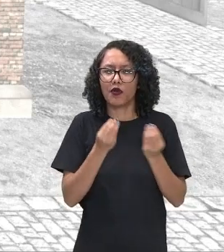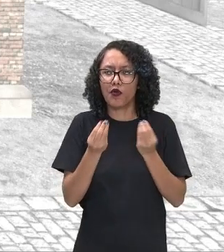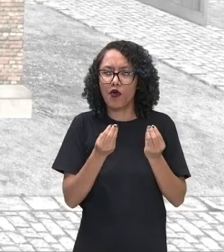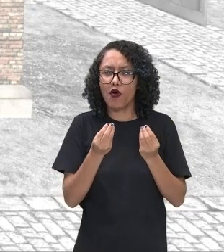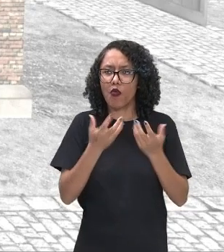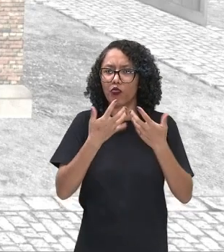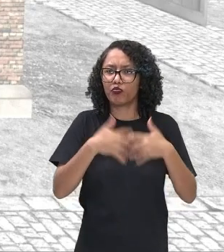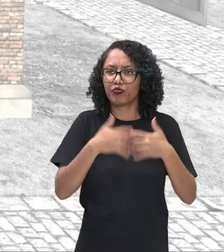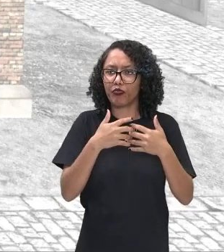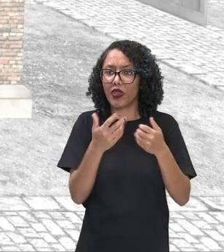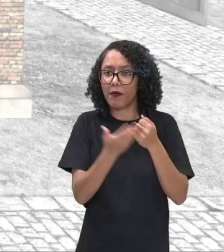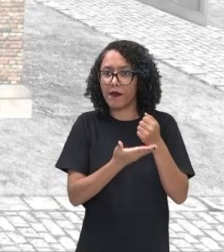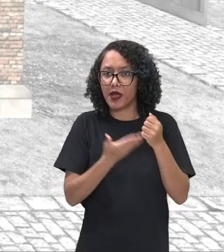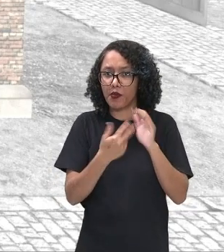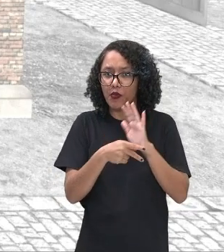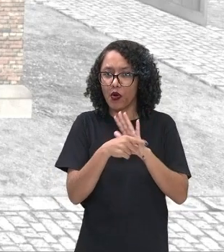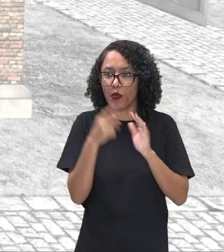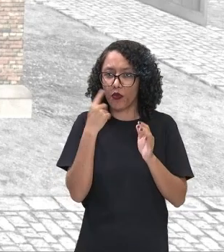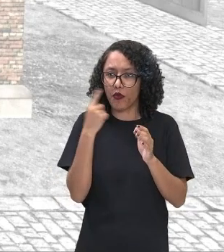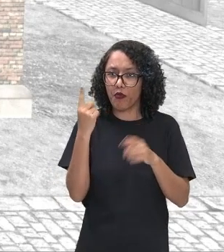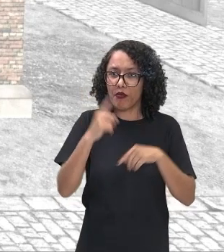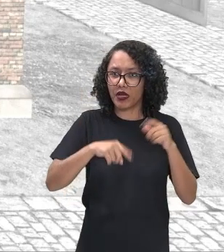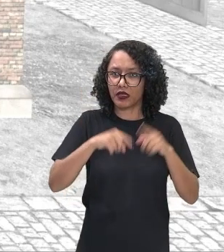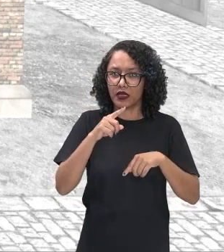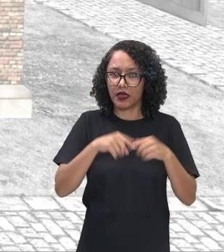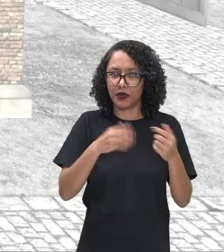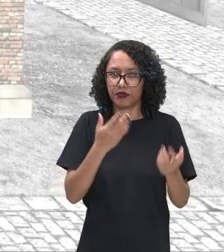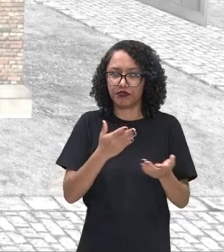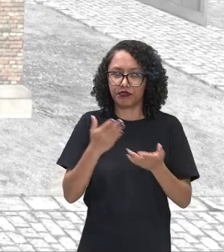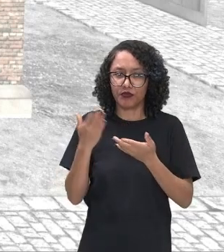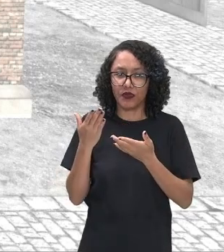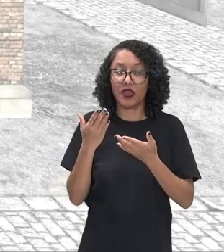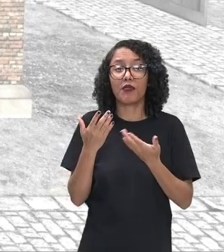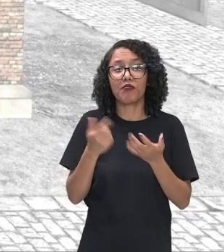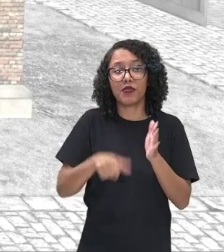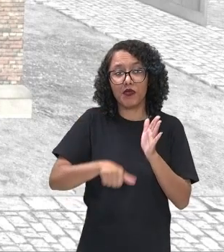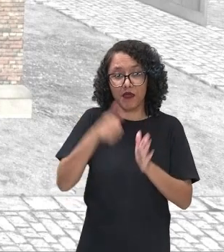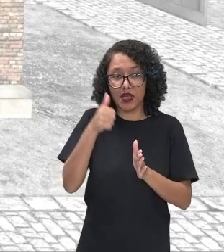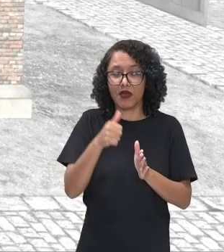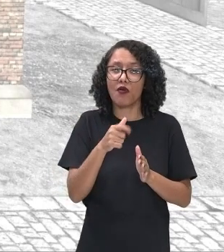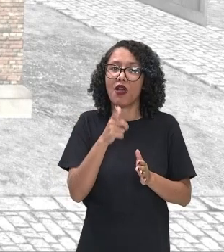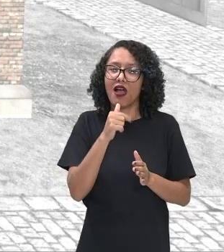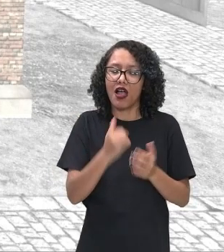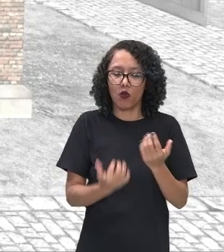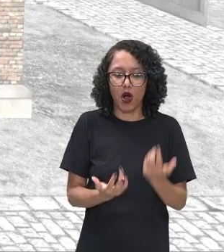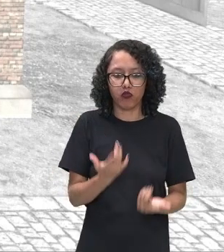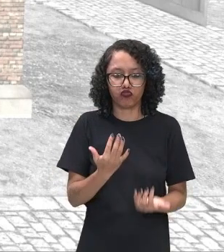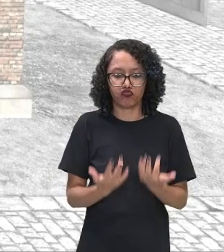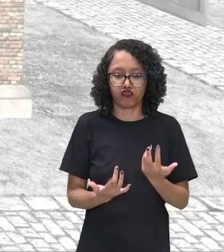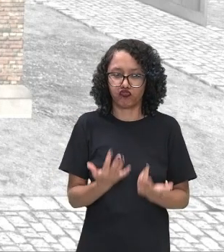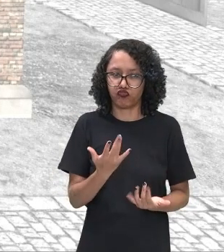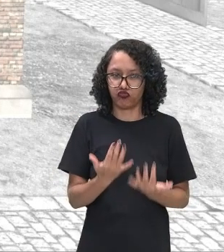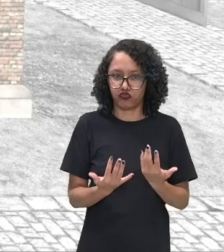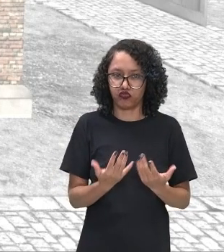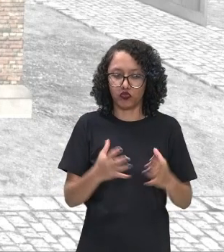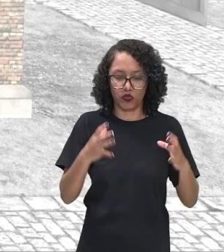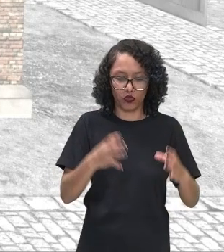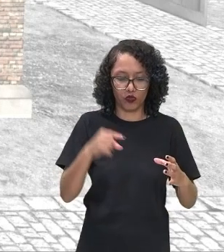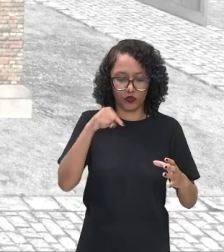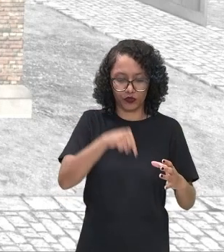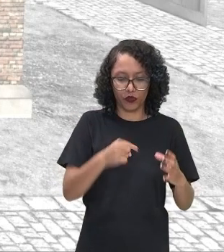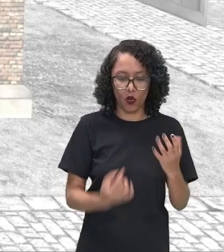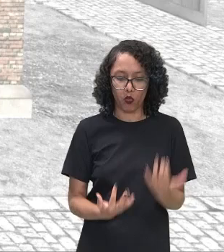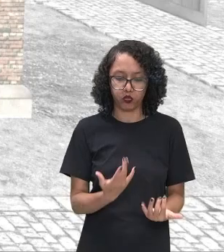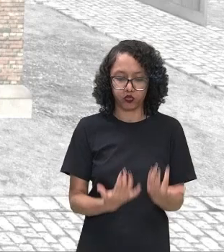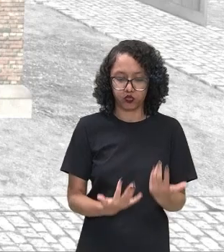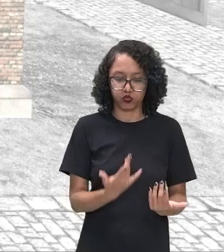de uma máquina a vapor. 1. O aquecimento da água. A água é aquecida em uma caldeira por meio